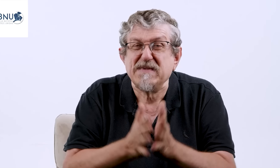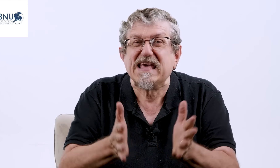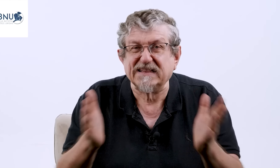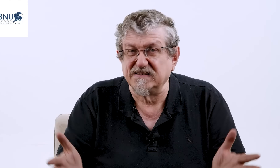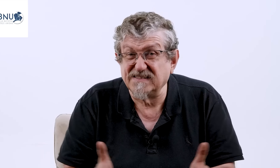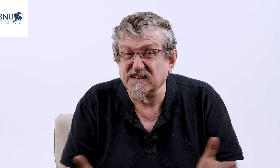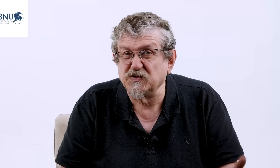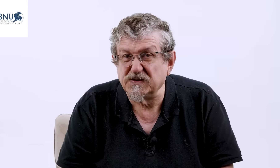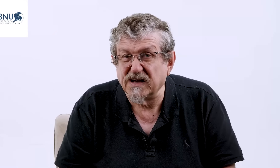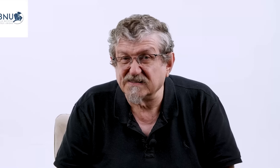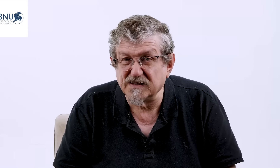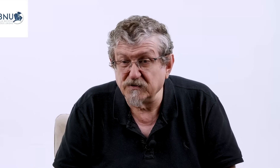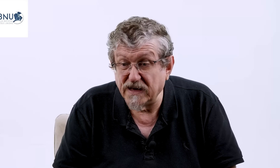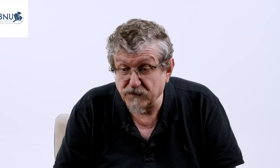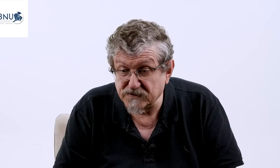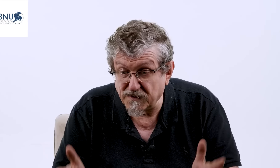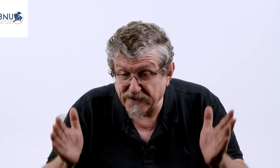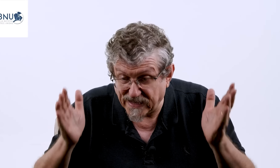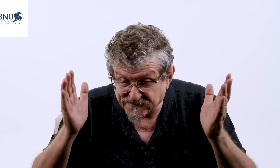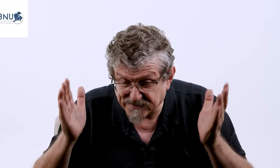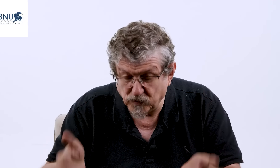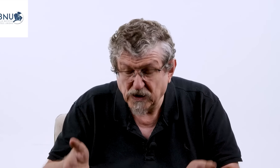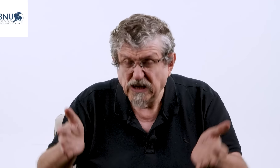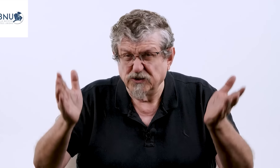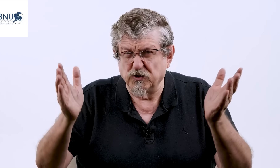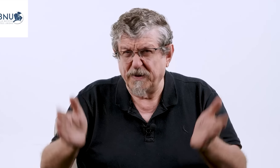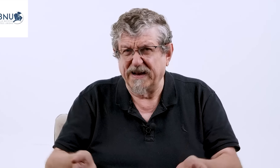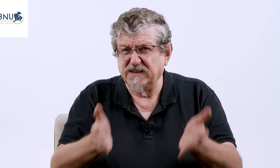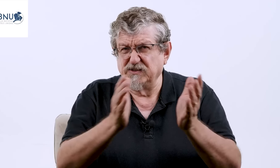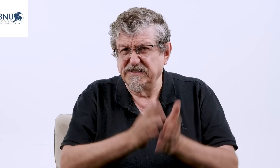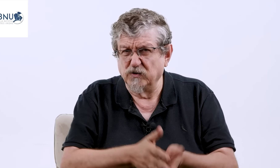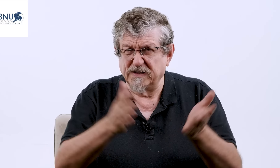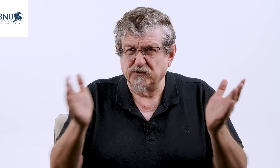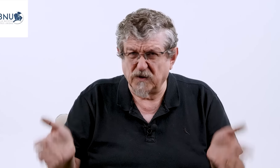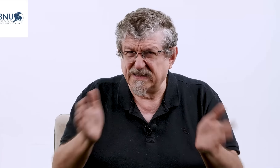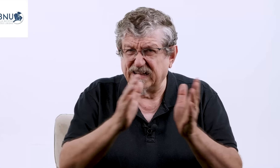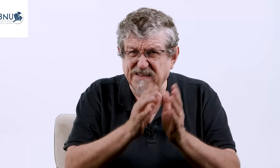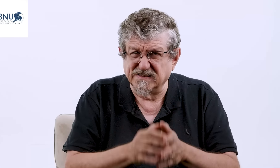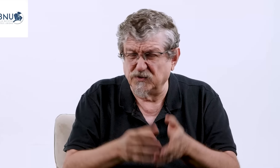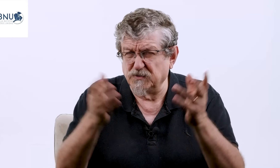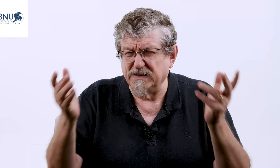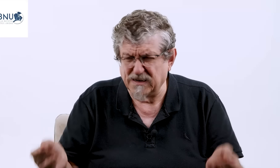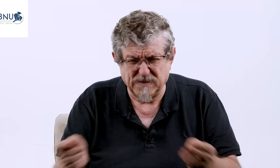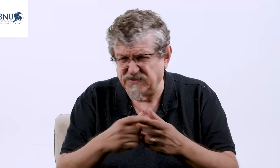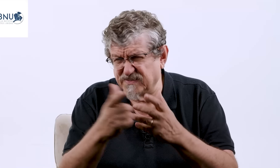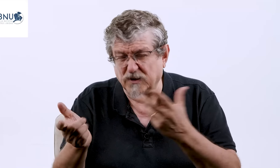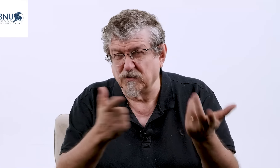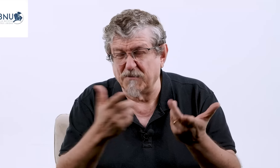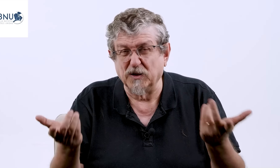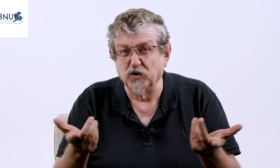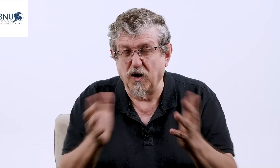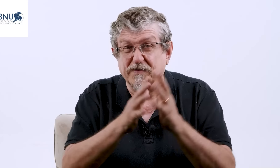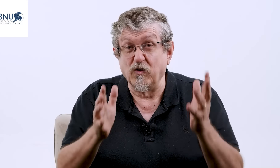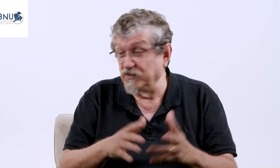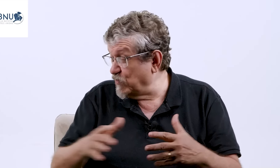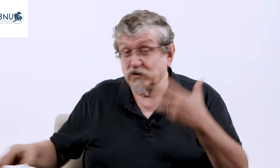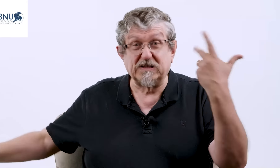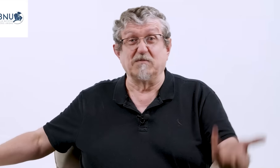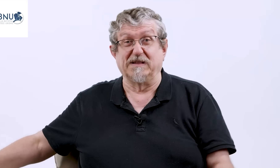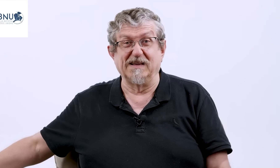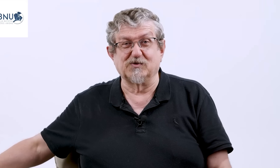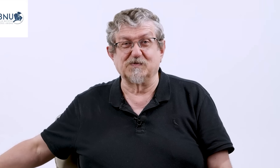essa caminhada de santificação, e aí você vê a ação soberana de Deus na história da redenção de maneira magistral do capítulo 9 a